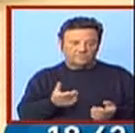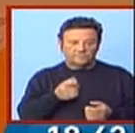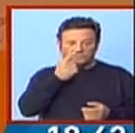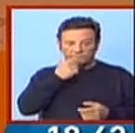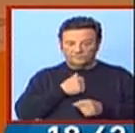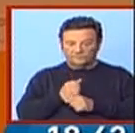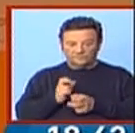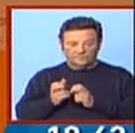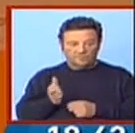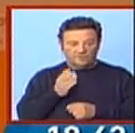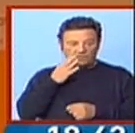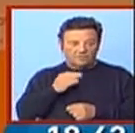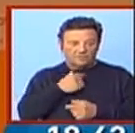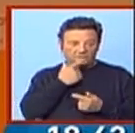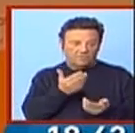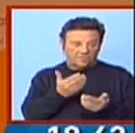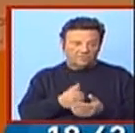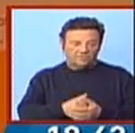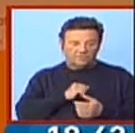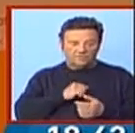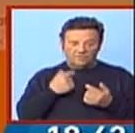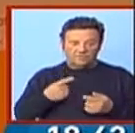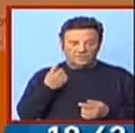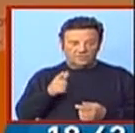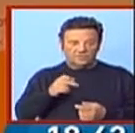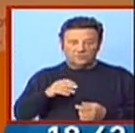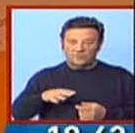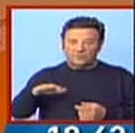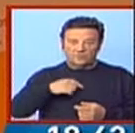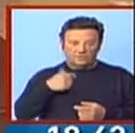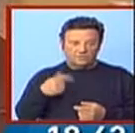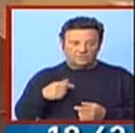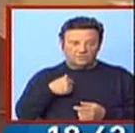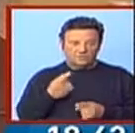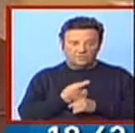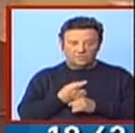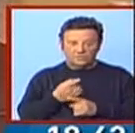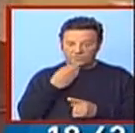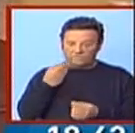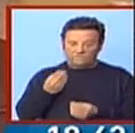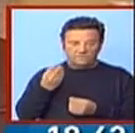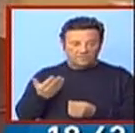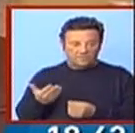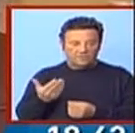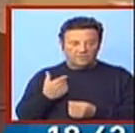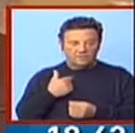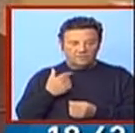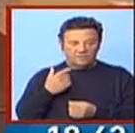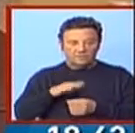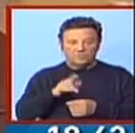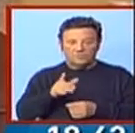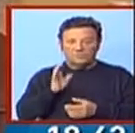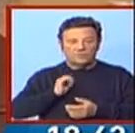produz, naturalmente, agradece. Nós estamos numa zona em que temos produtos de excelência e como o